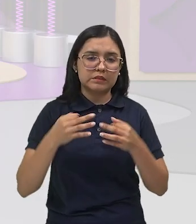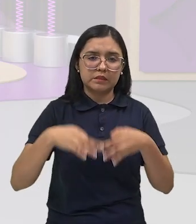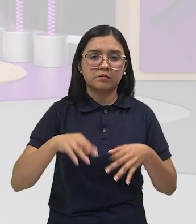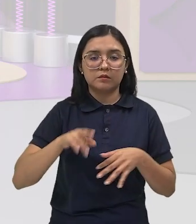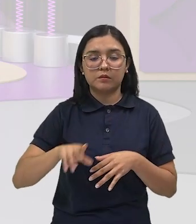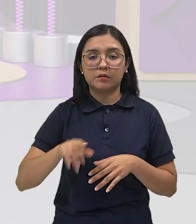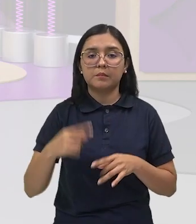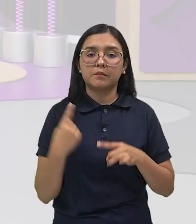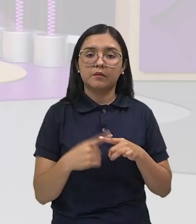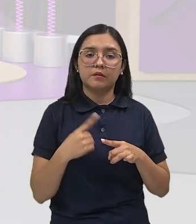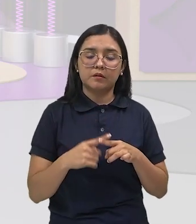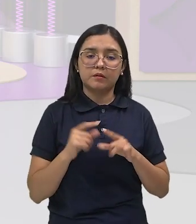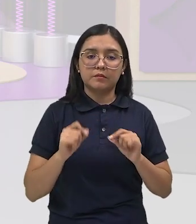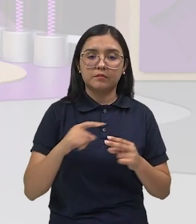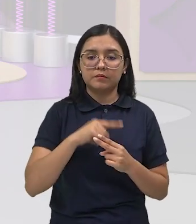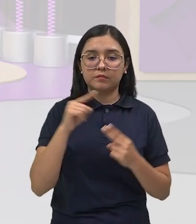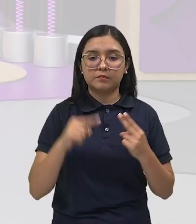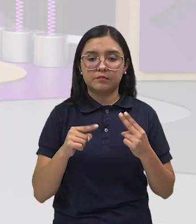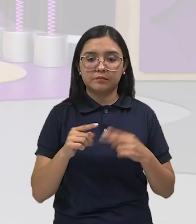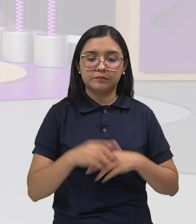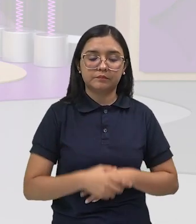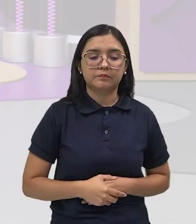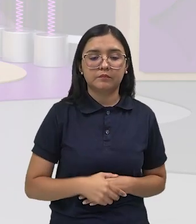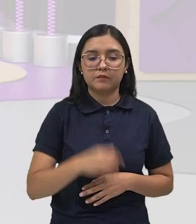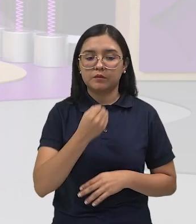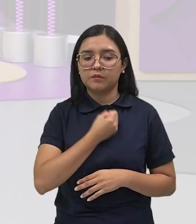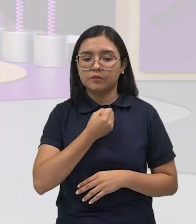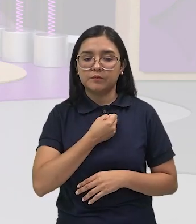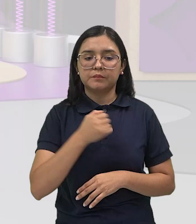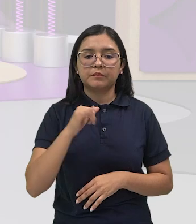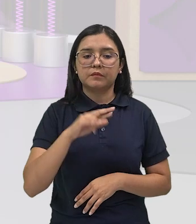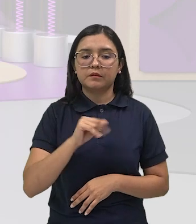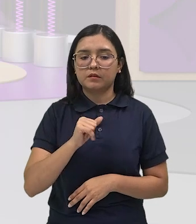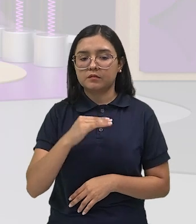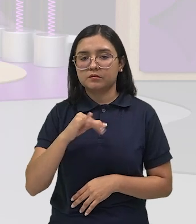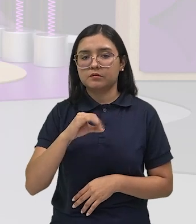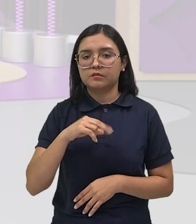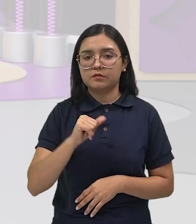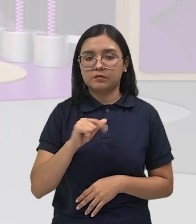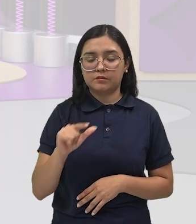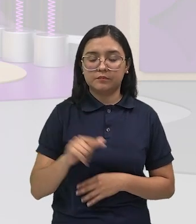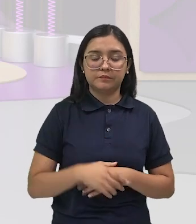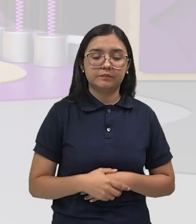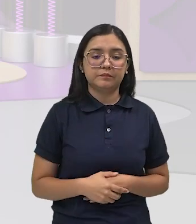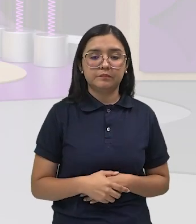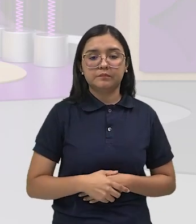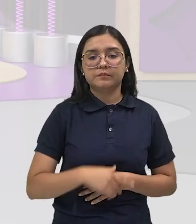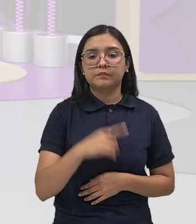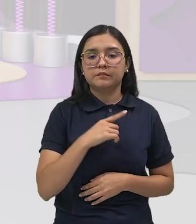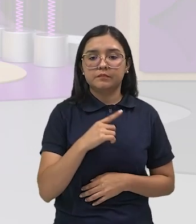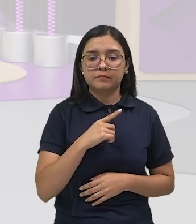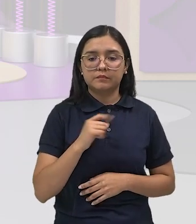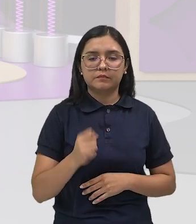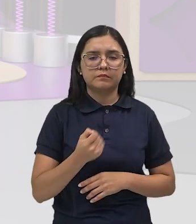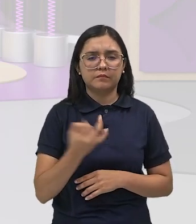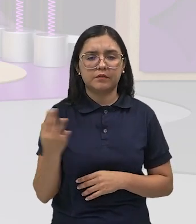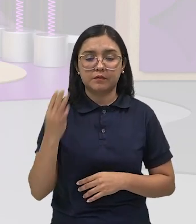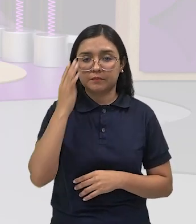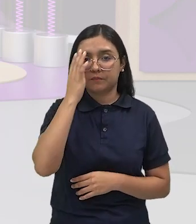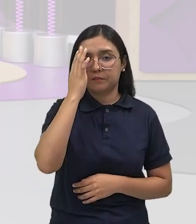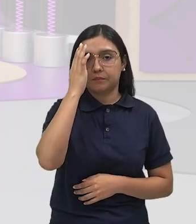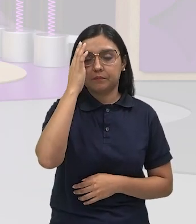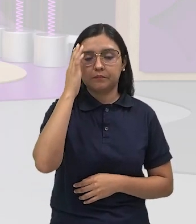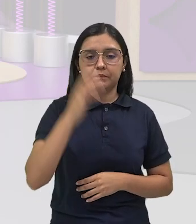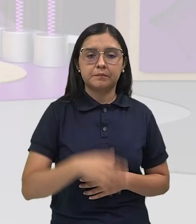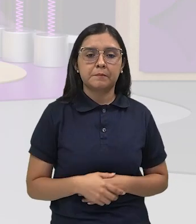Porque o π ele é um número irracional. ele tem uma infinidade de casas. Então, quando você